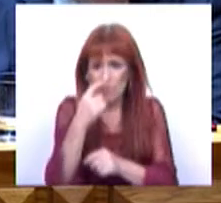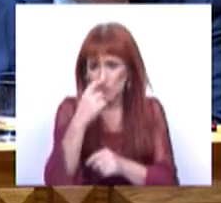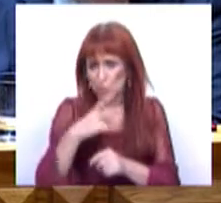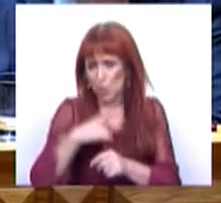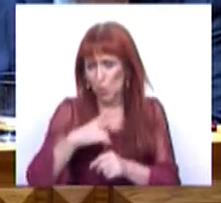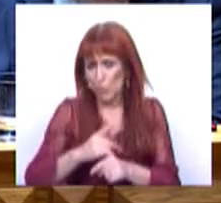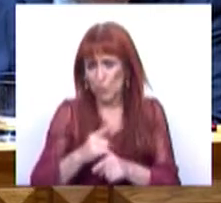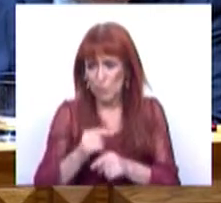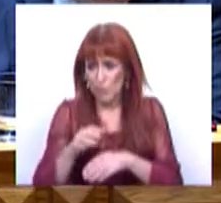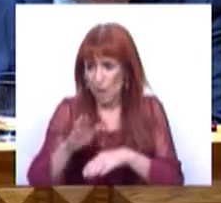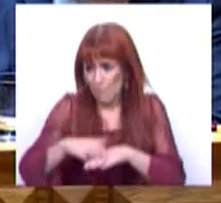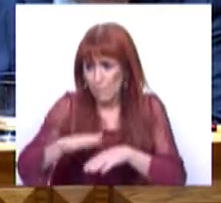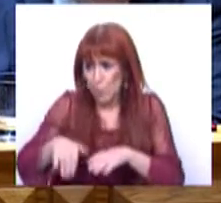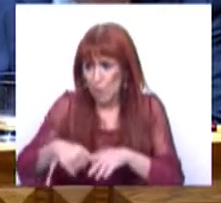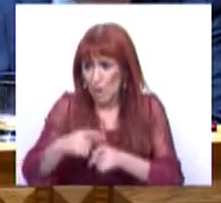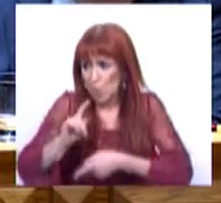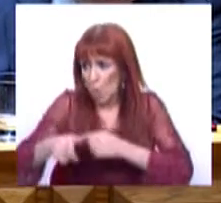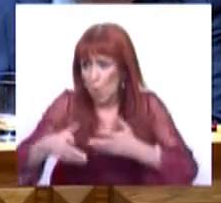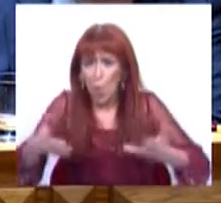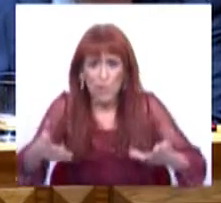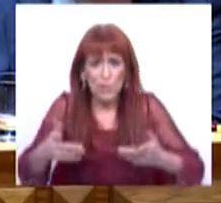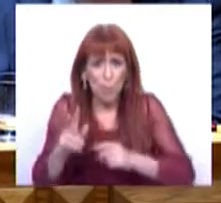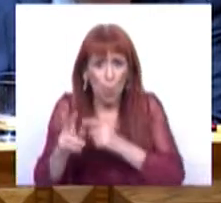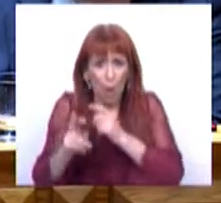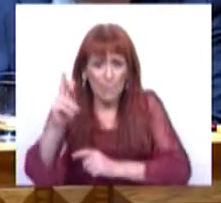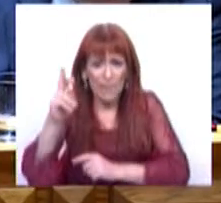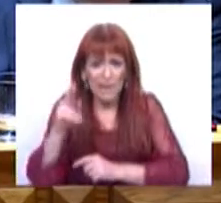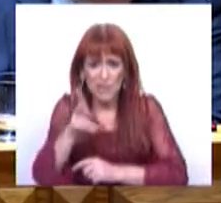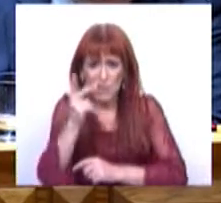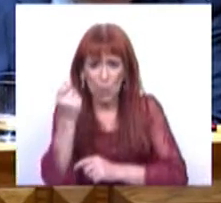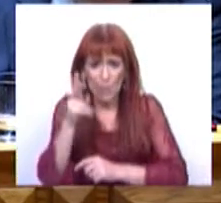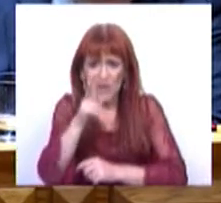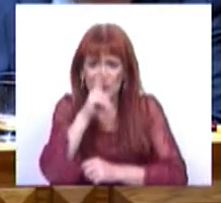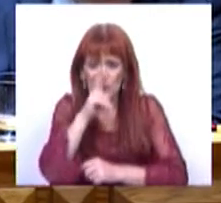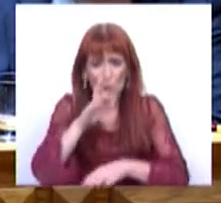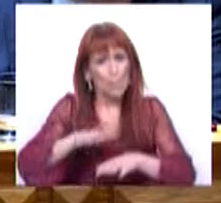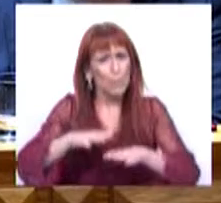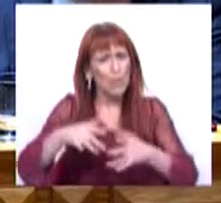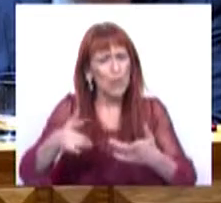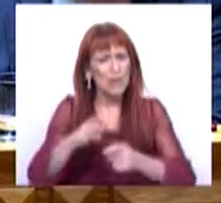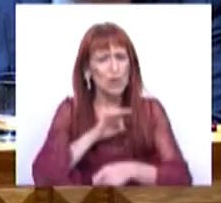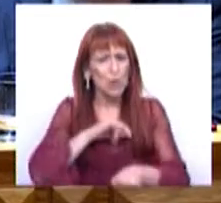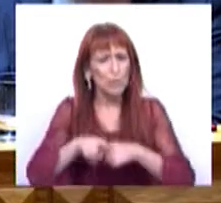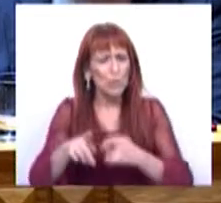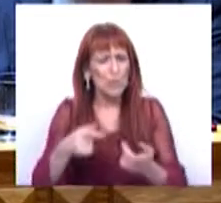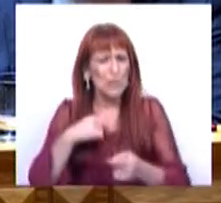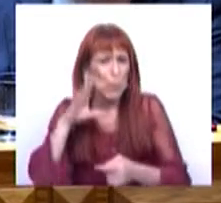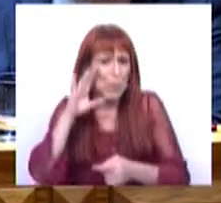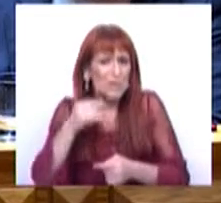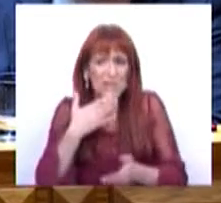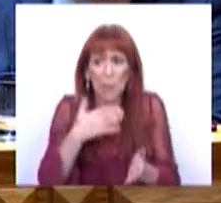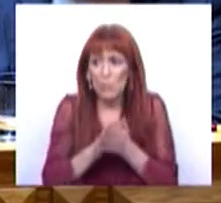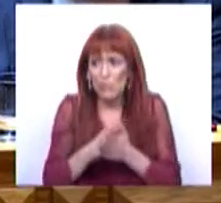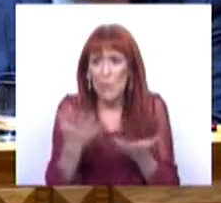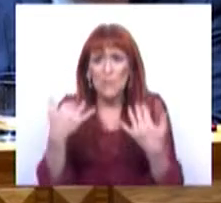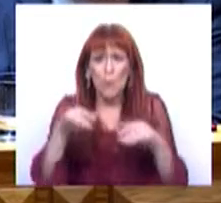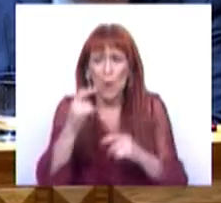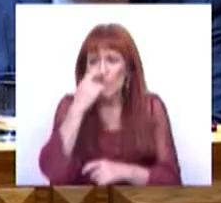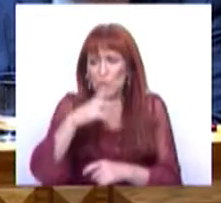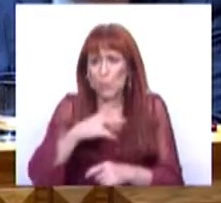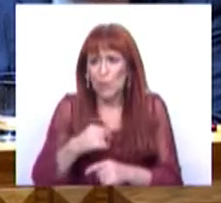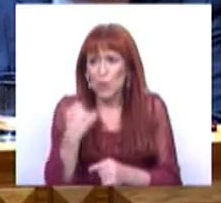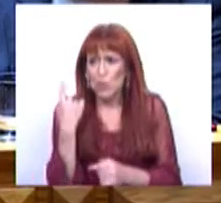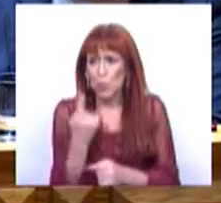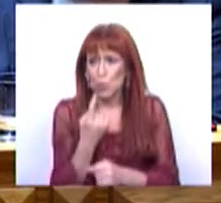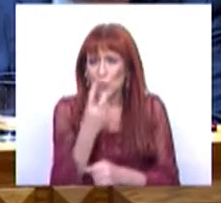portugueses para fazer face àquilo que era o aumento de preços dos combustíveis. E é por isso que o Sr. Deputado, não sei se beneficiou, mas qualquer português, ou um